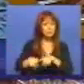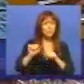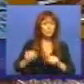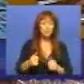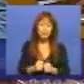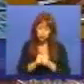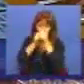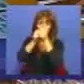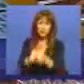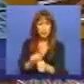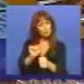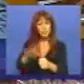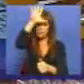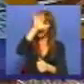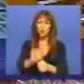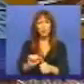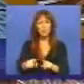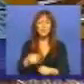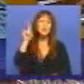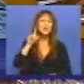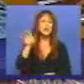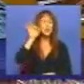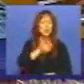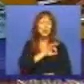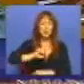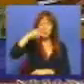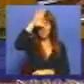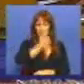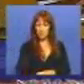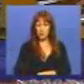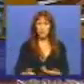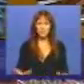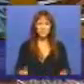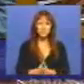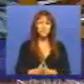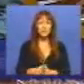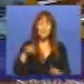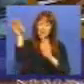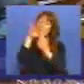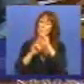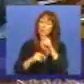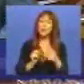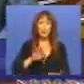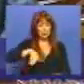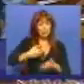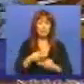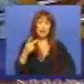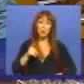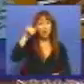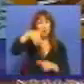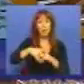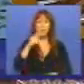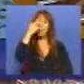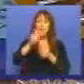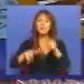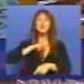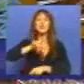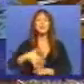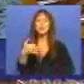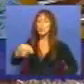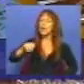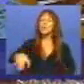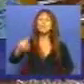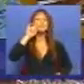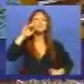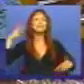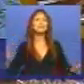seguida pelo seu Governo, Sr. Primeiro-Ministro. No programa que submeteu ao voto popular, o Partido Socialista